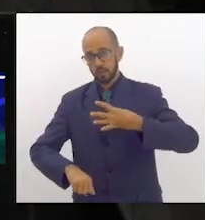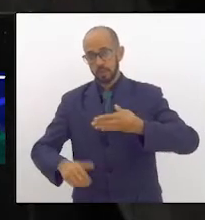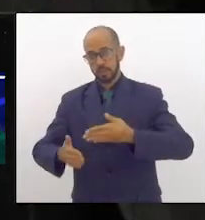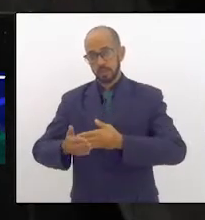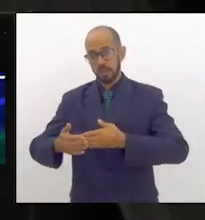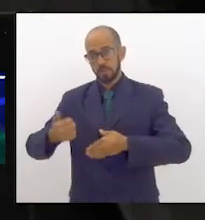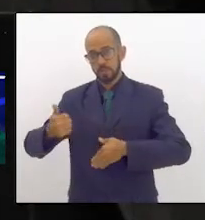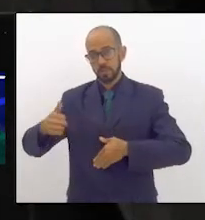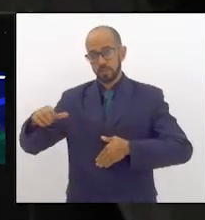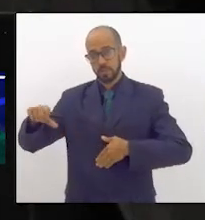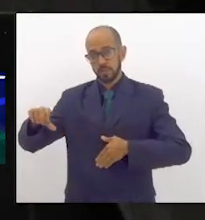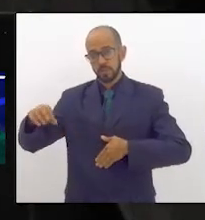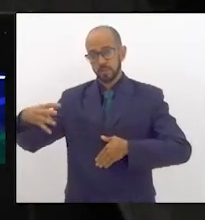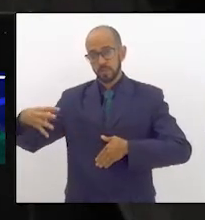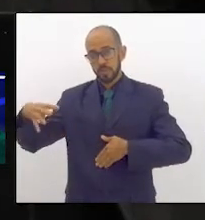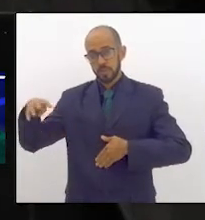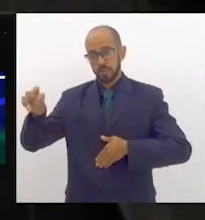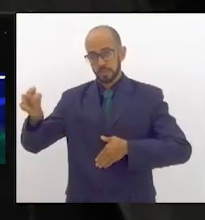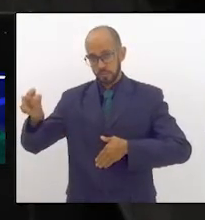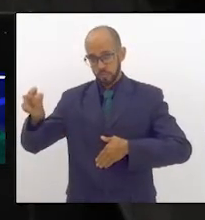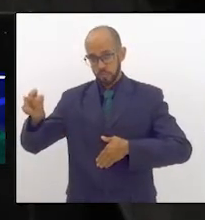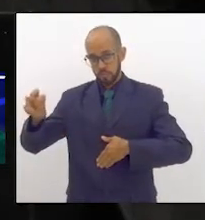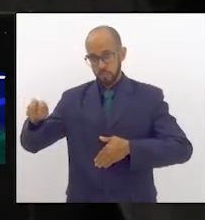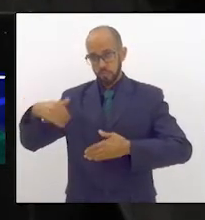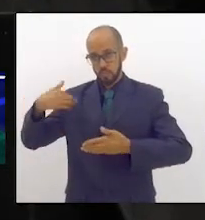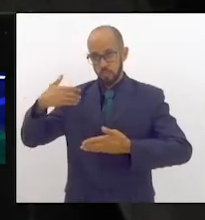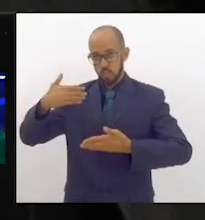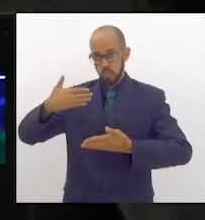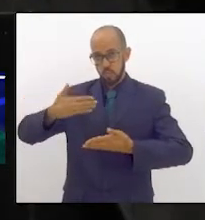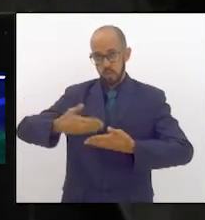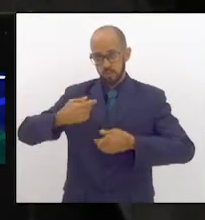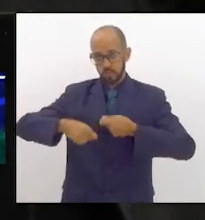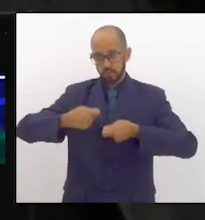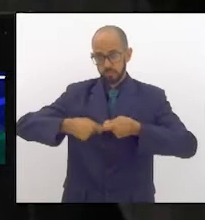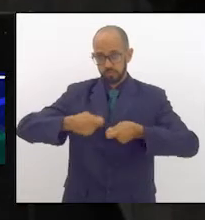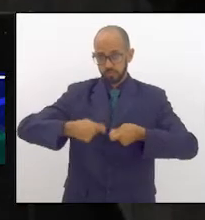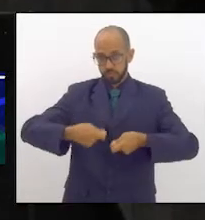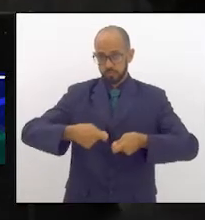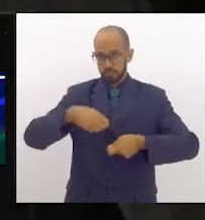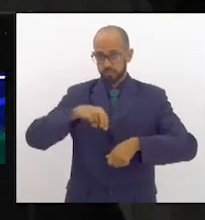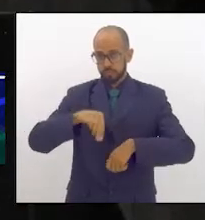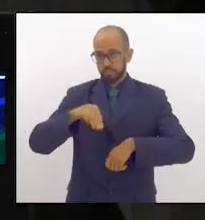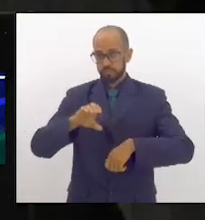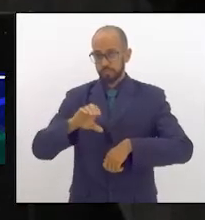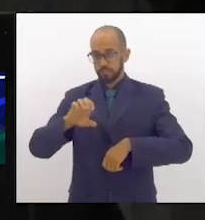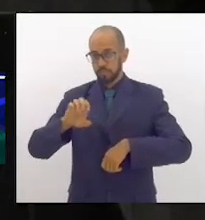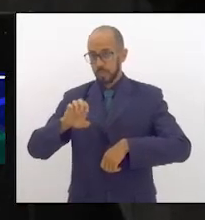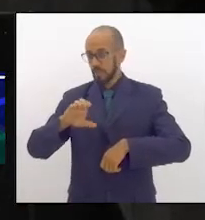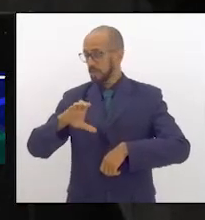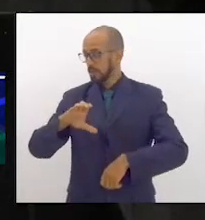e na nesse longo nessa longa gestão do Gustavo Capanema no Mac algumas